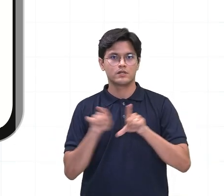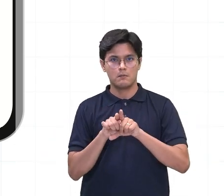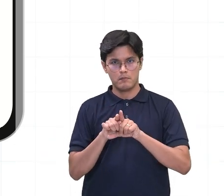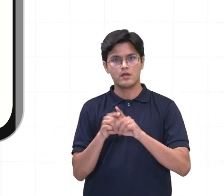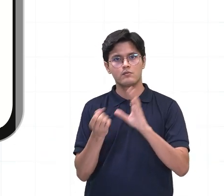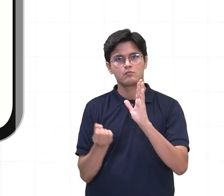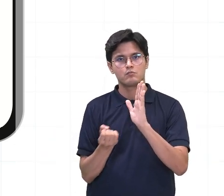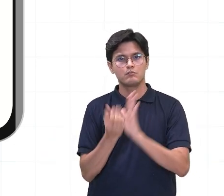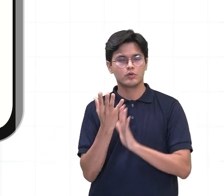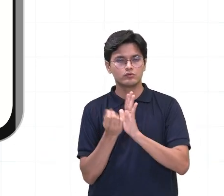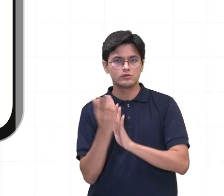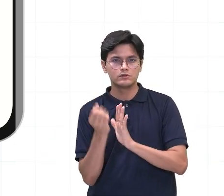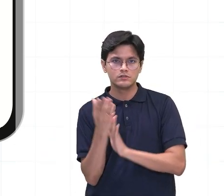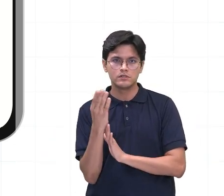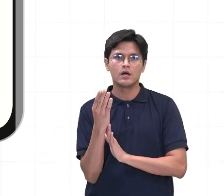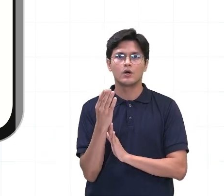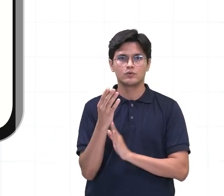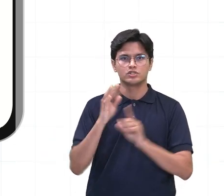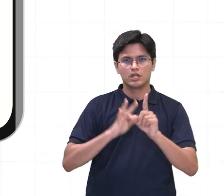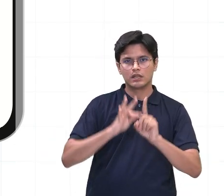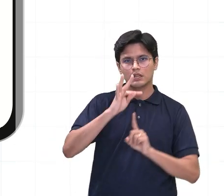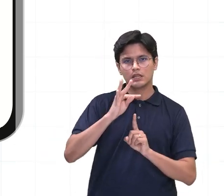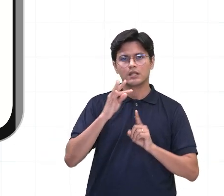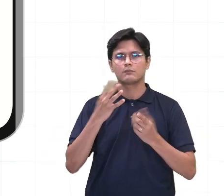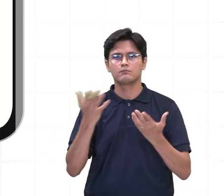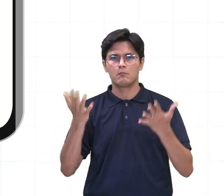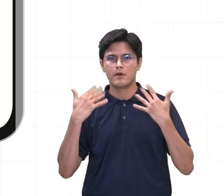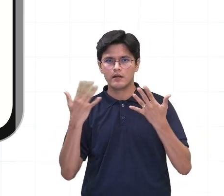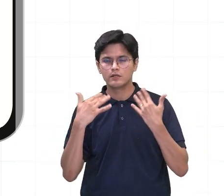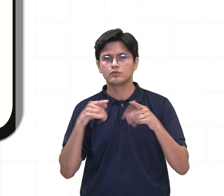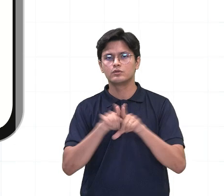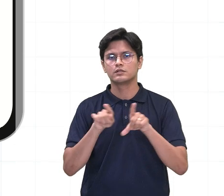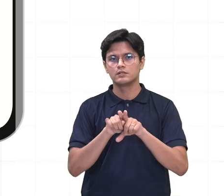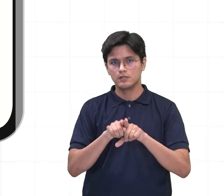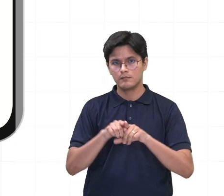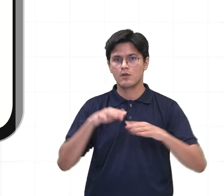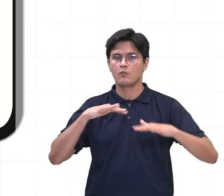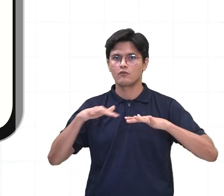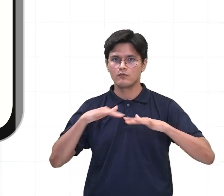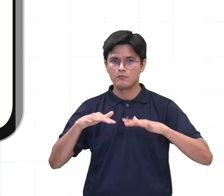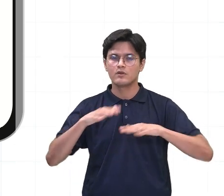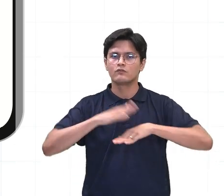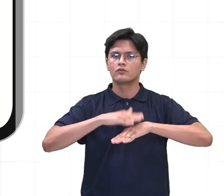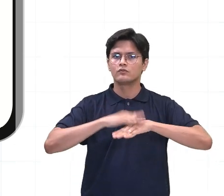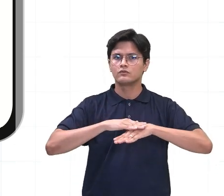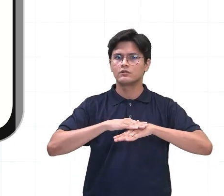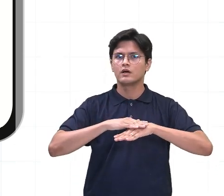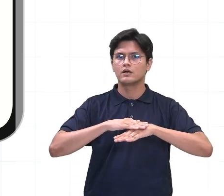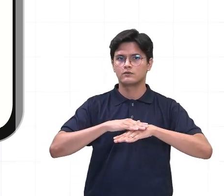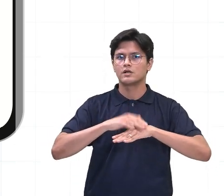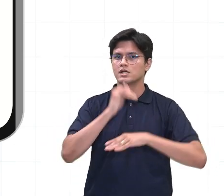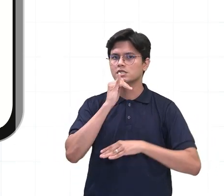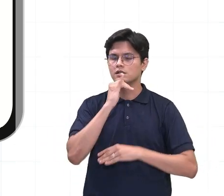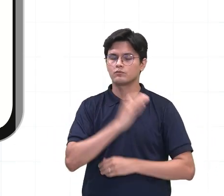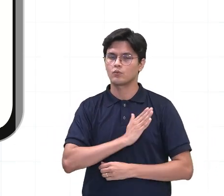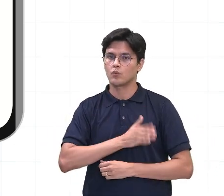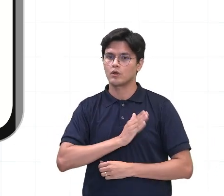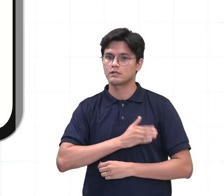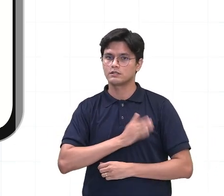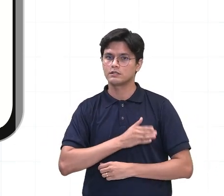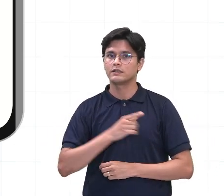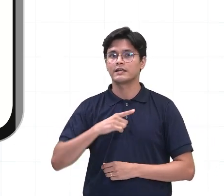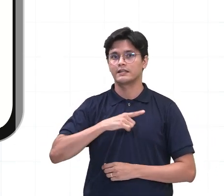os batimentos cardíacos, que é o caso do coração. Tá? Então, quando a gente fala do tecido muscular, é importante a gente lembrar que apresentam 3